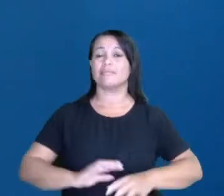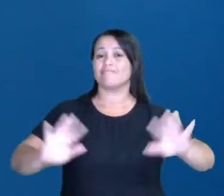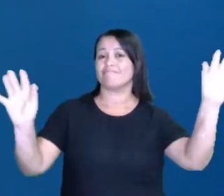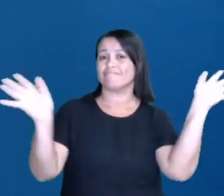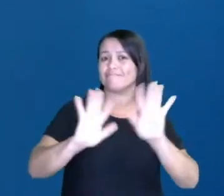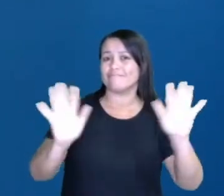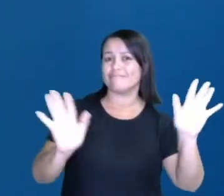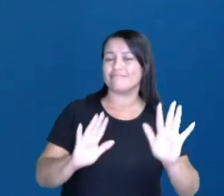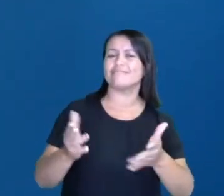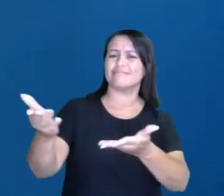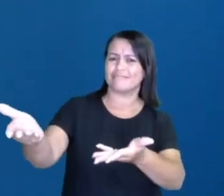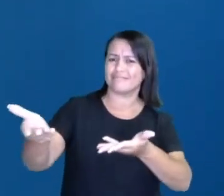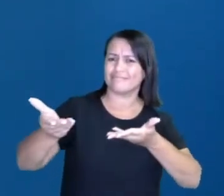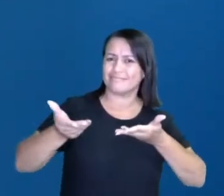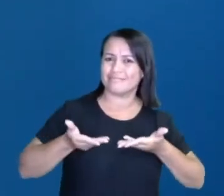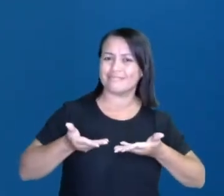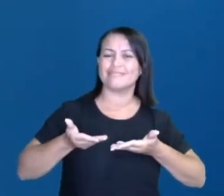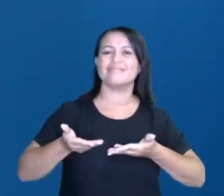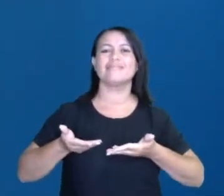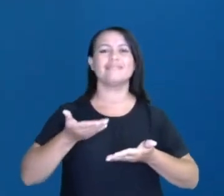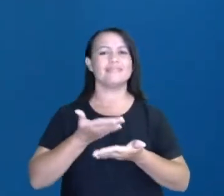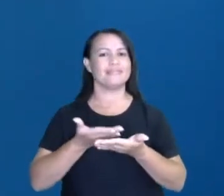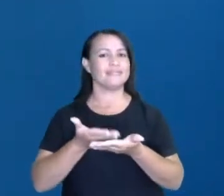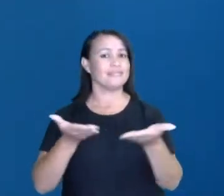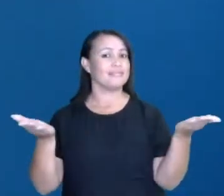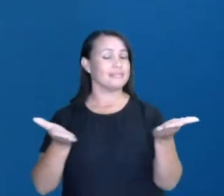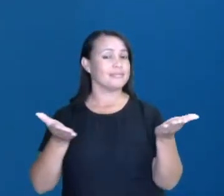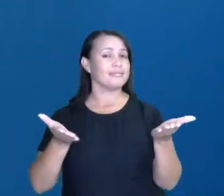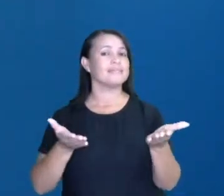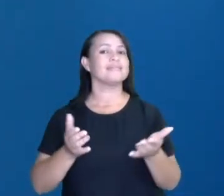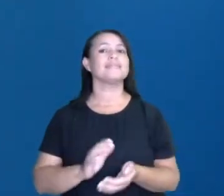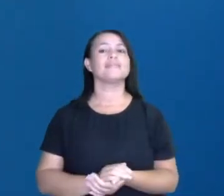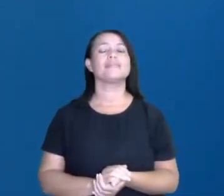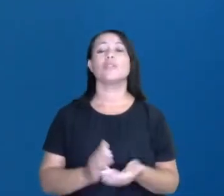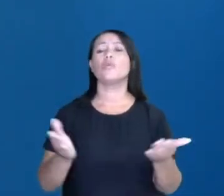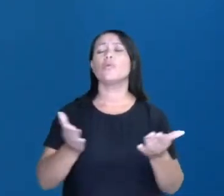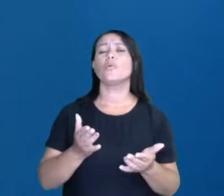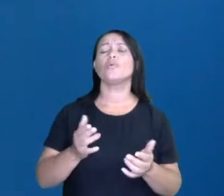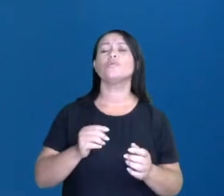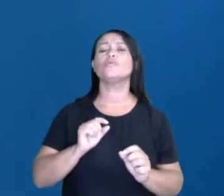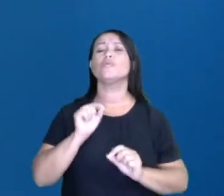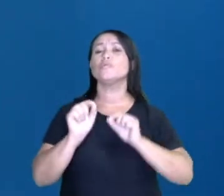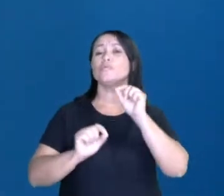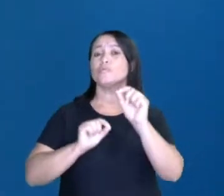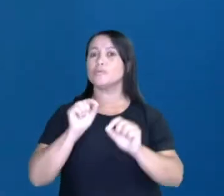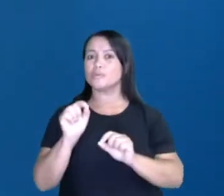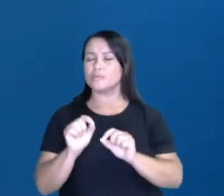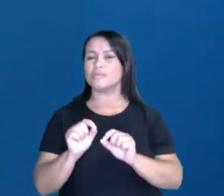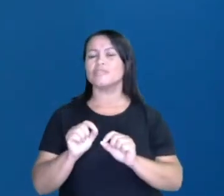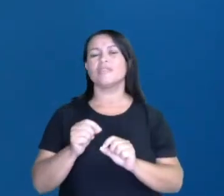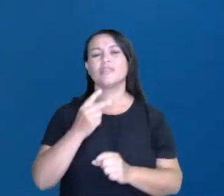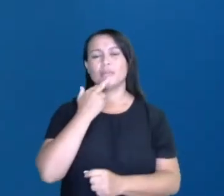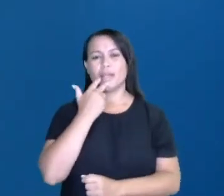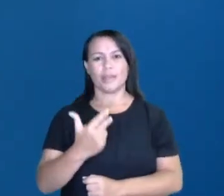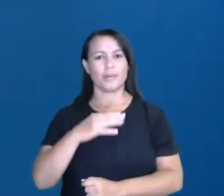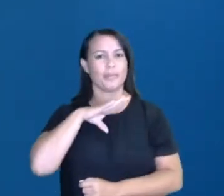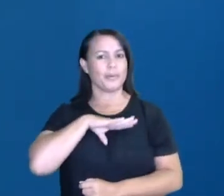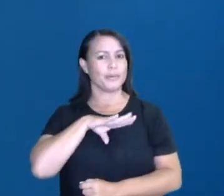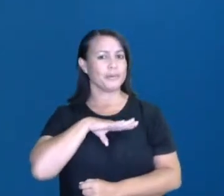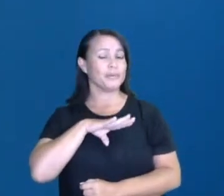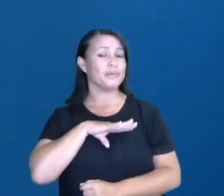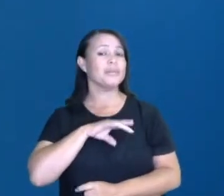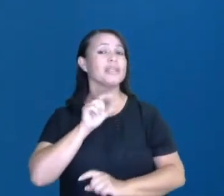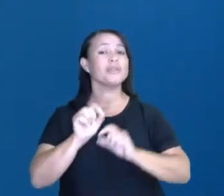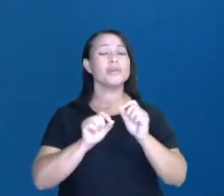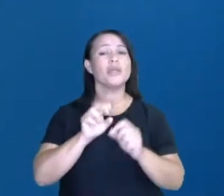Oi, turma, sejam muito bem-vindos à aula de hoje. E hoje vamos trabalhar na nossa língua portuguesa o